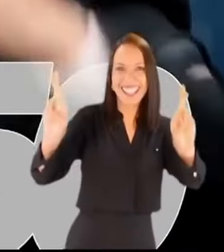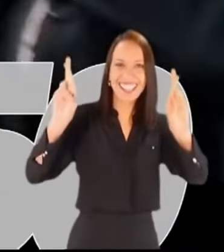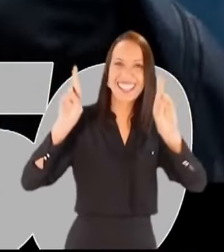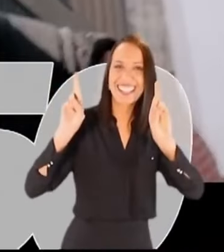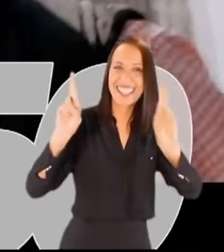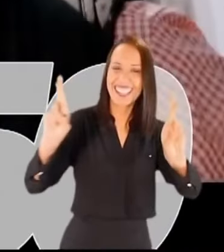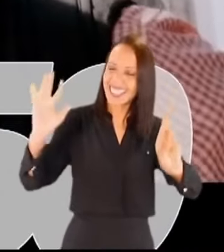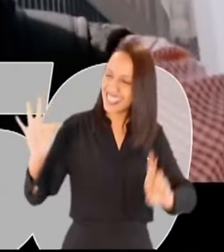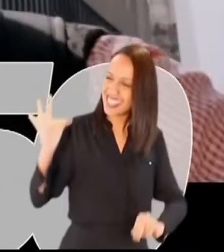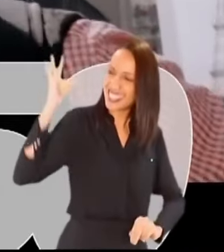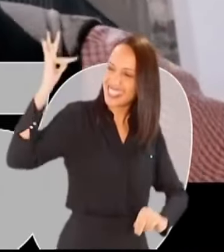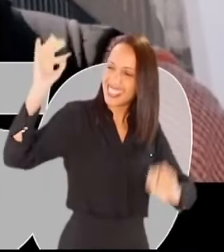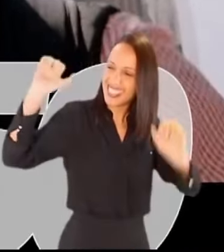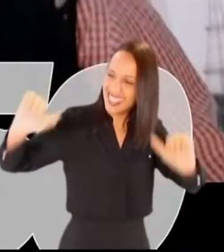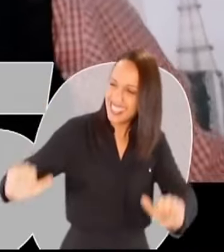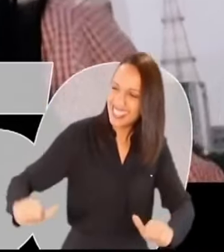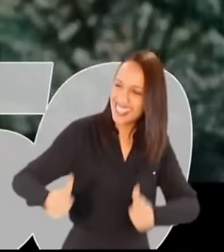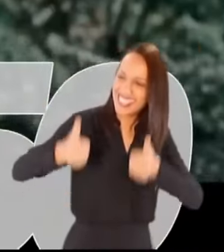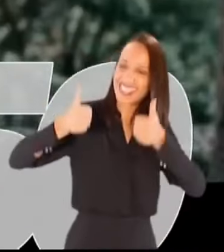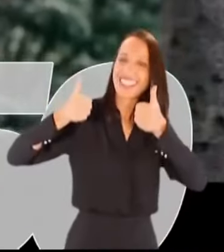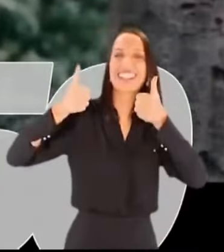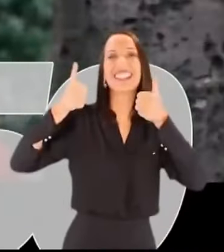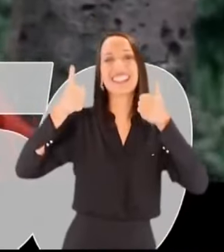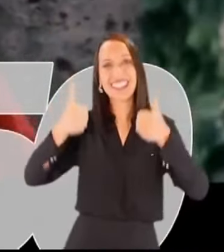esperança, que dias melhores